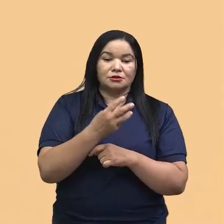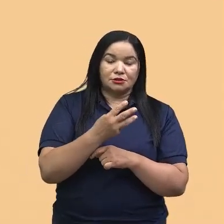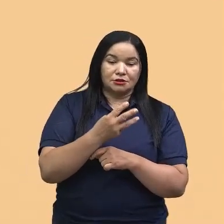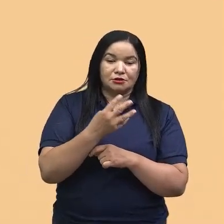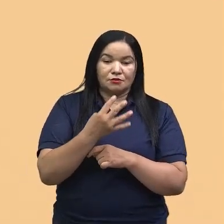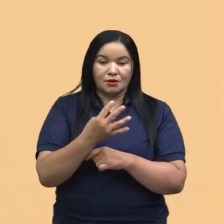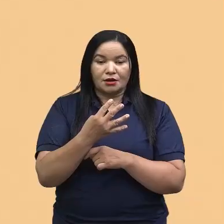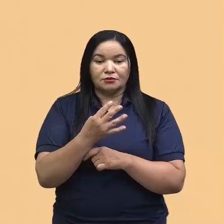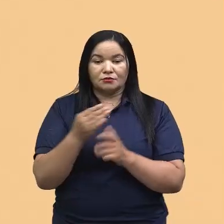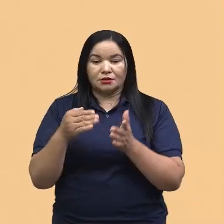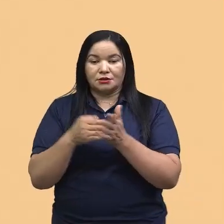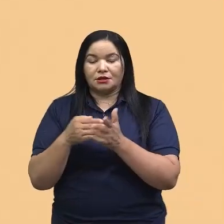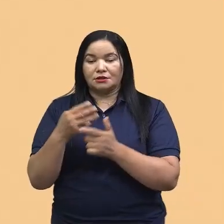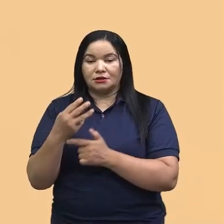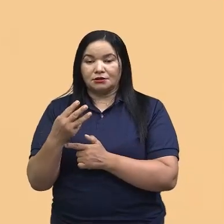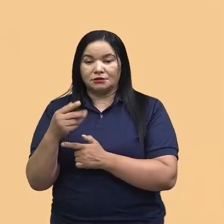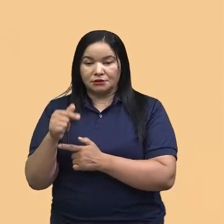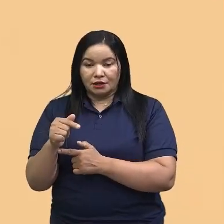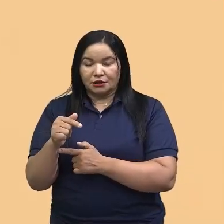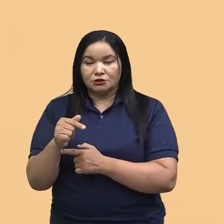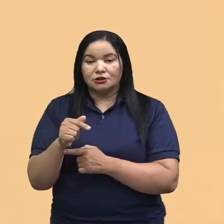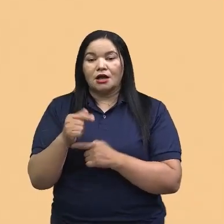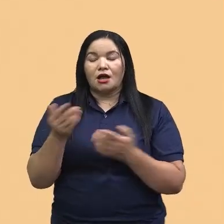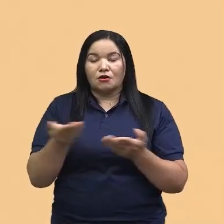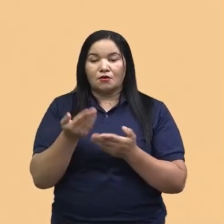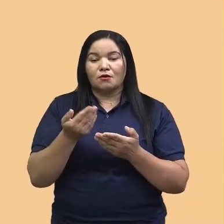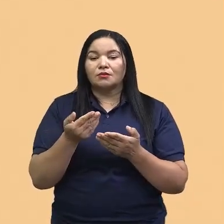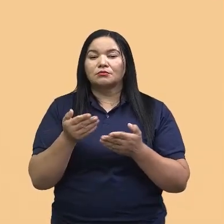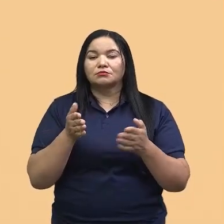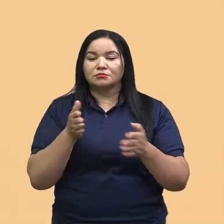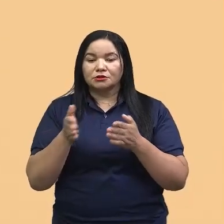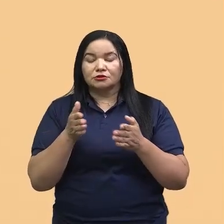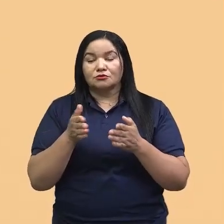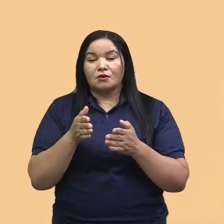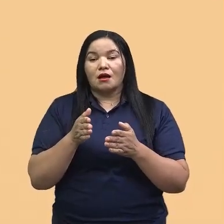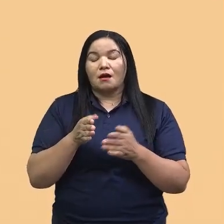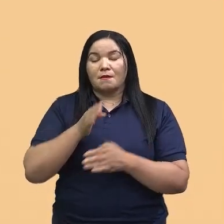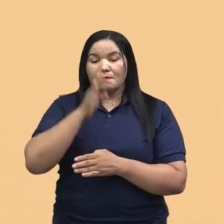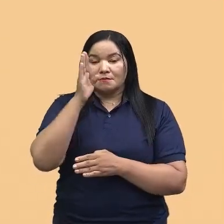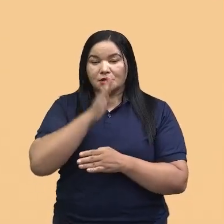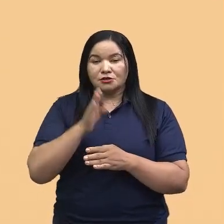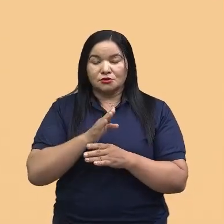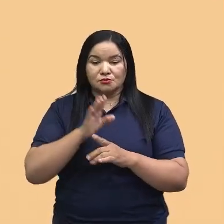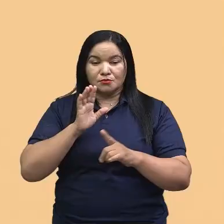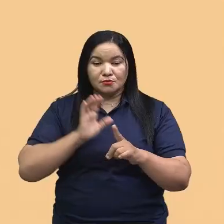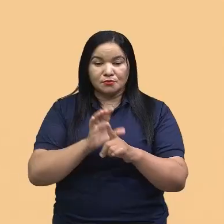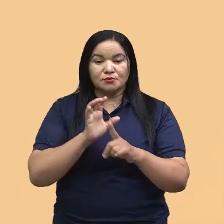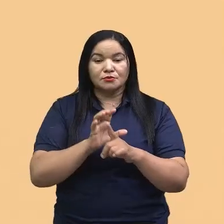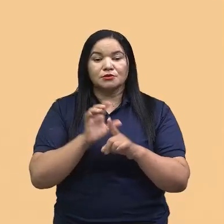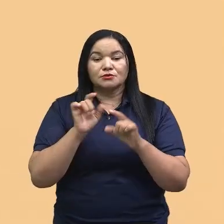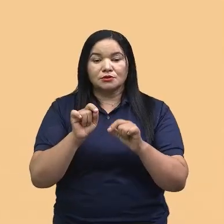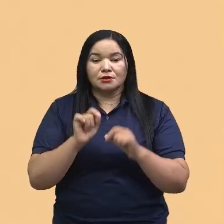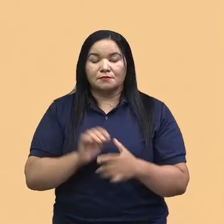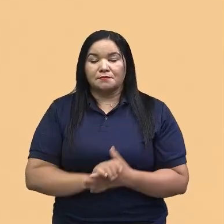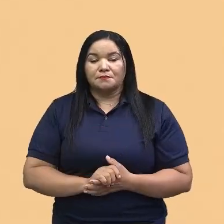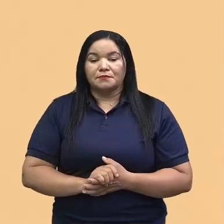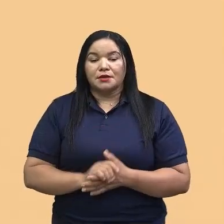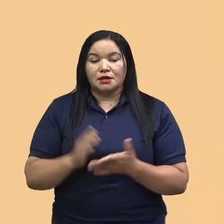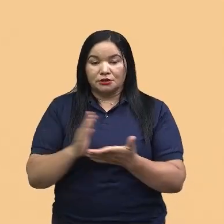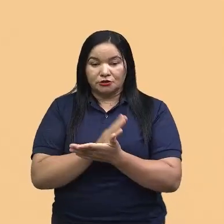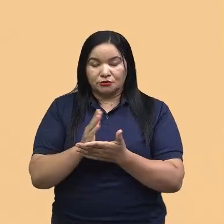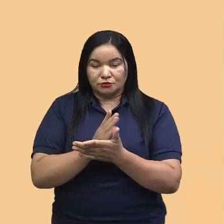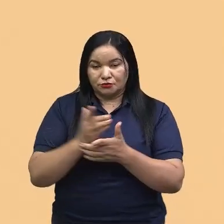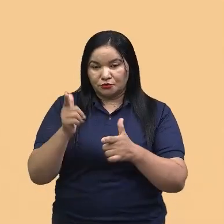o Brasil ele vai ser duramente atingido pela Grande Depressão, né? E dentro